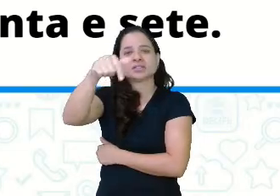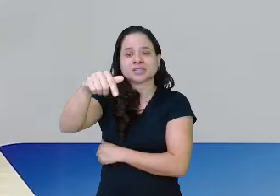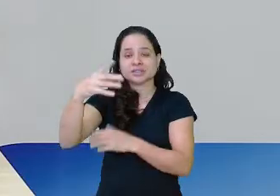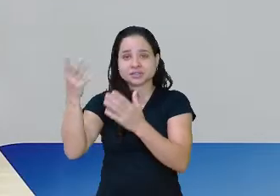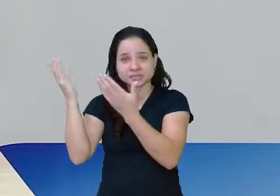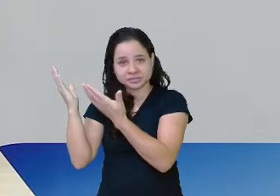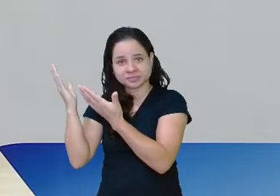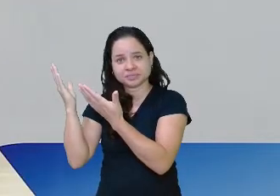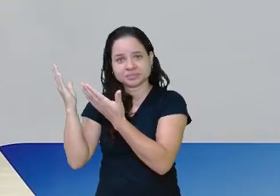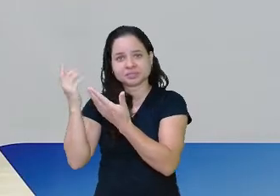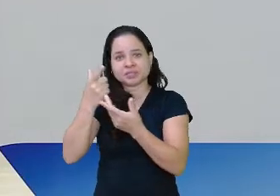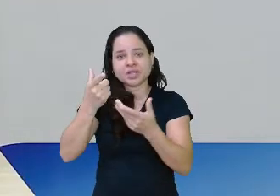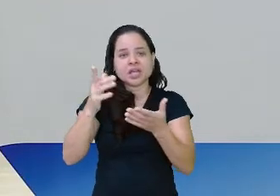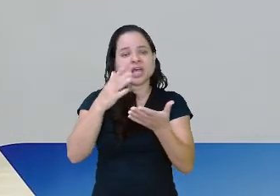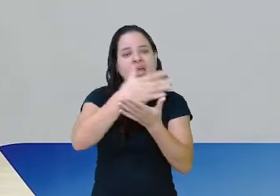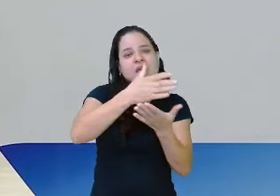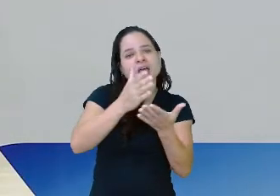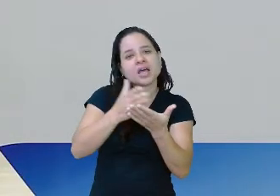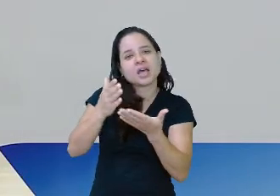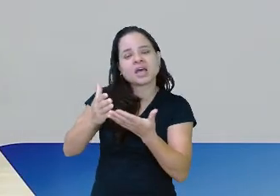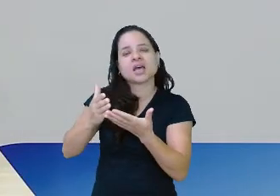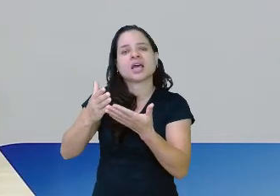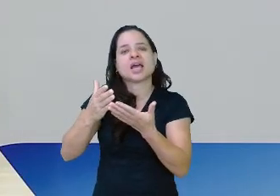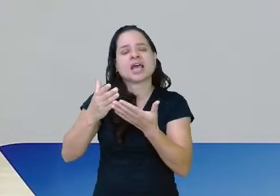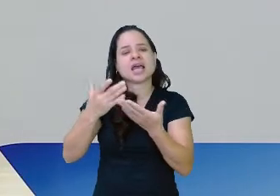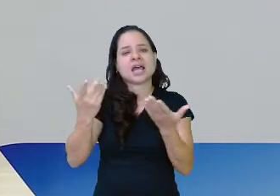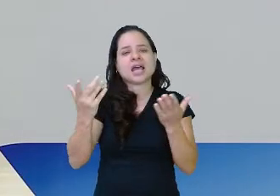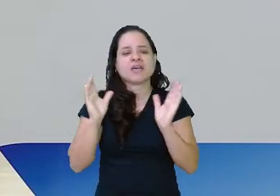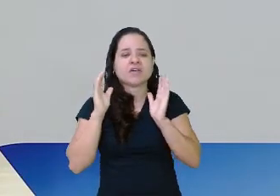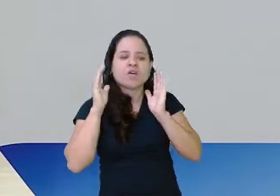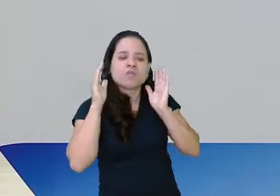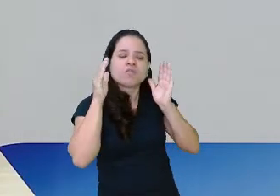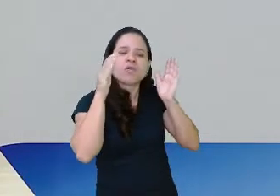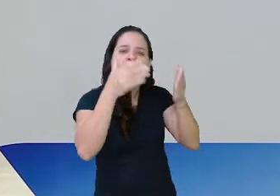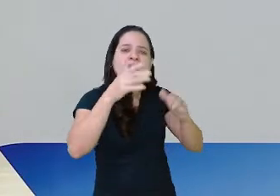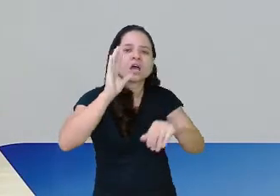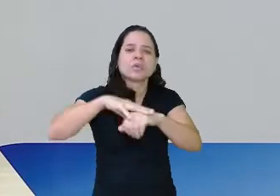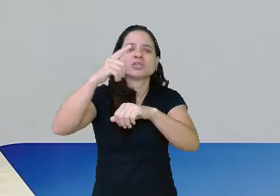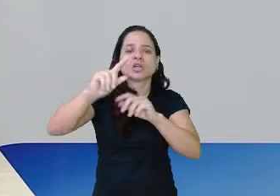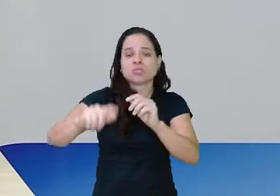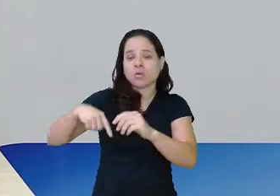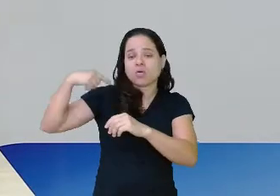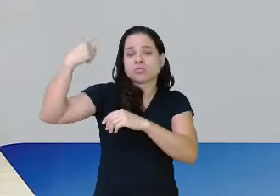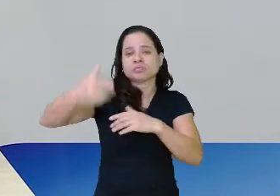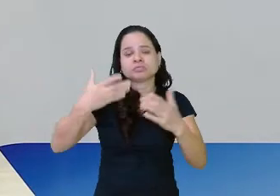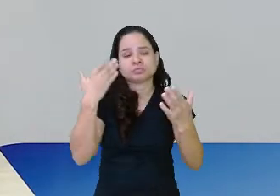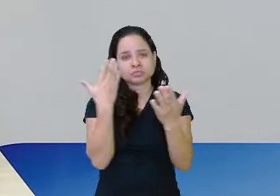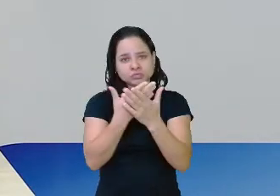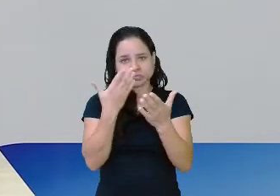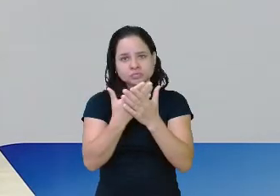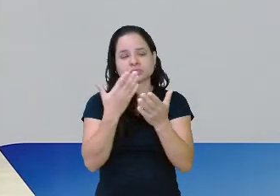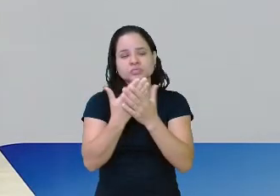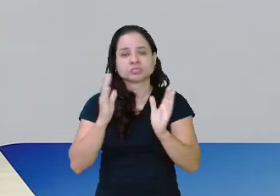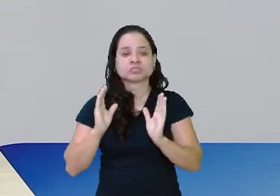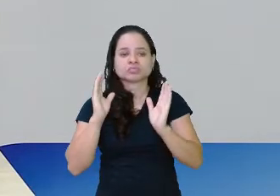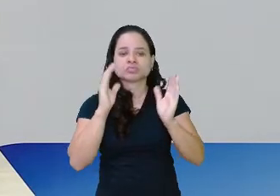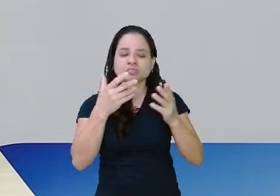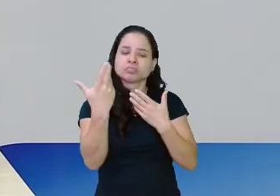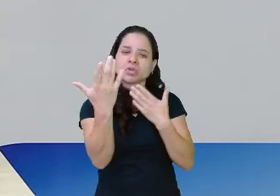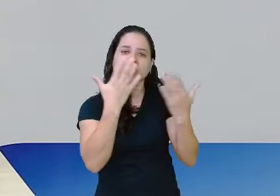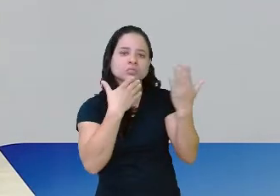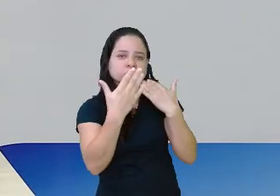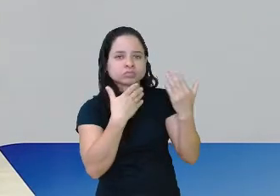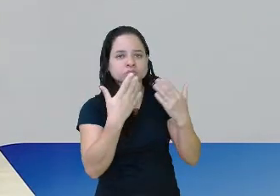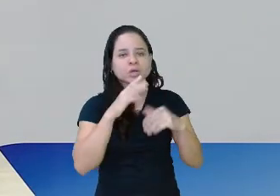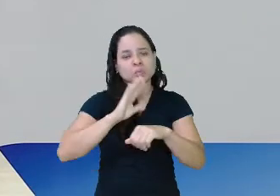987. Essa questão de decomposição, a gente vai focar um pouco mais na próxima aula, tá? Numa próxima aula a gente vai conversar